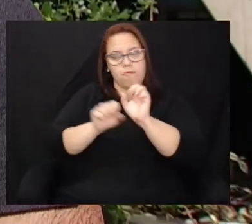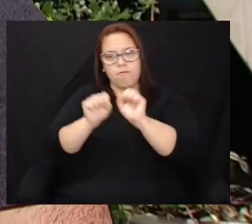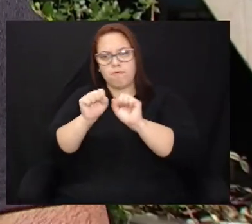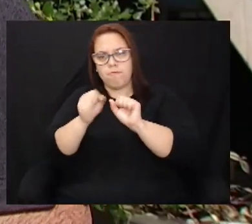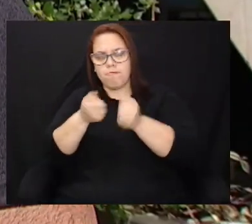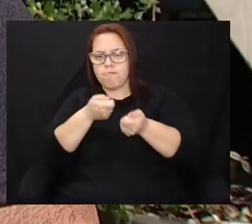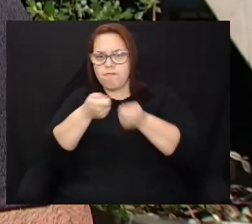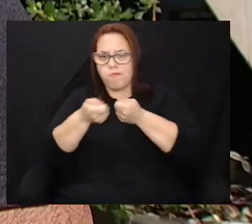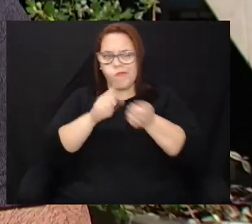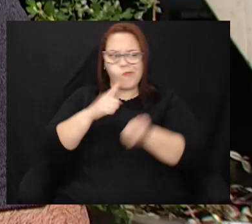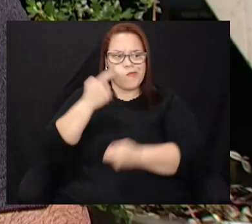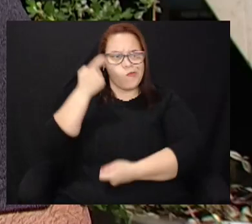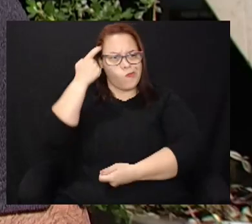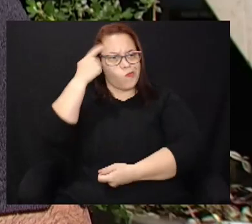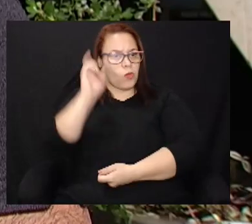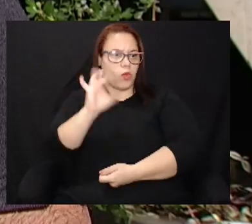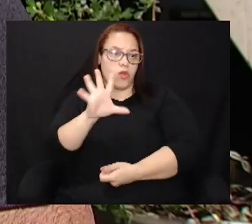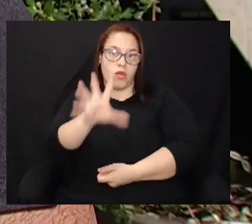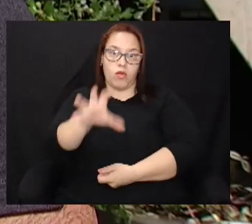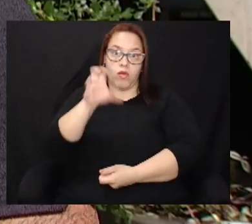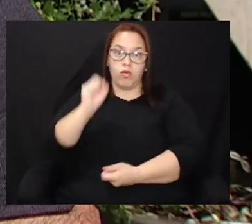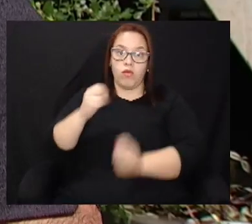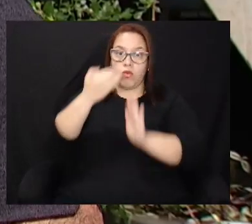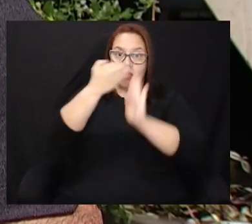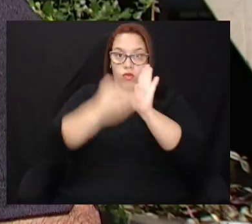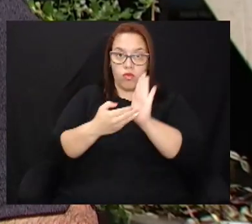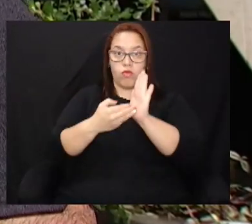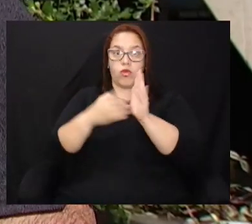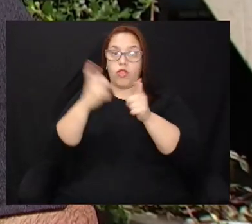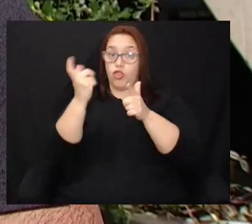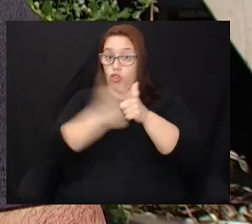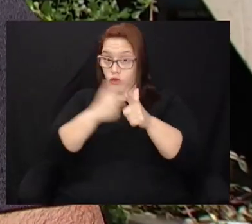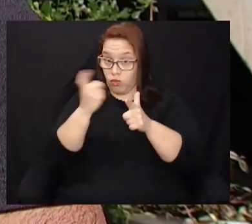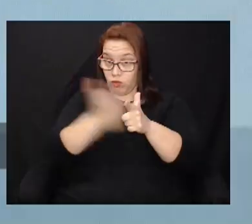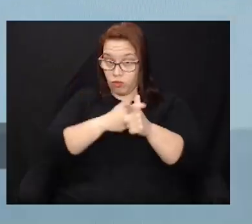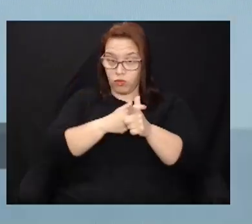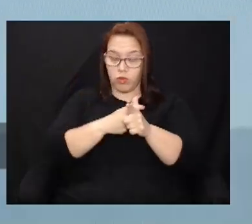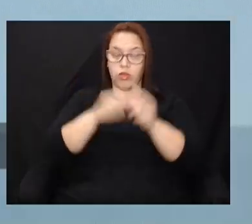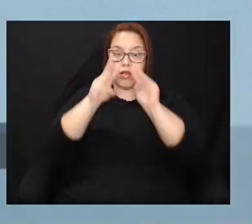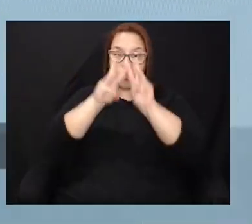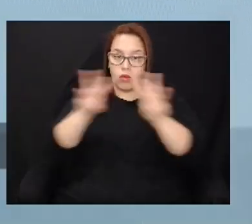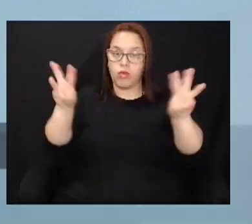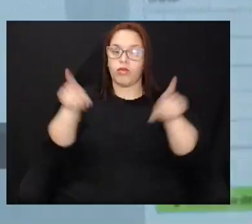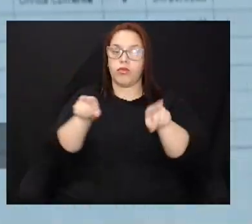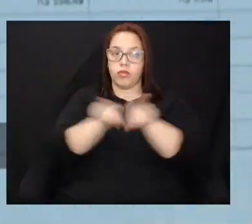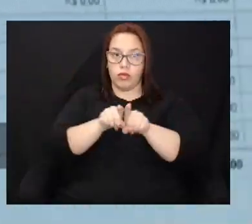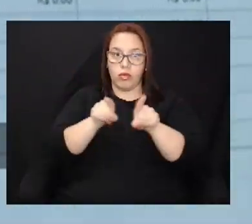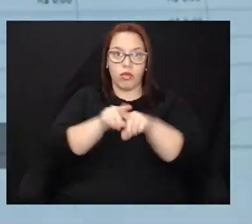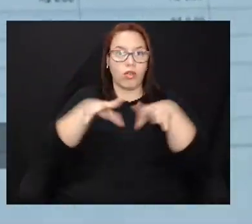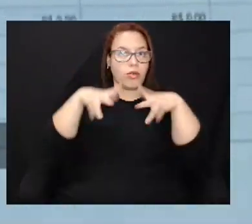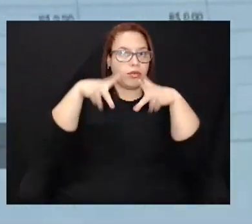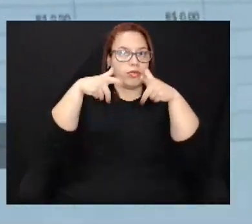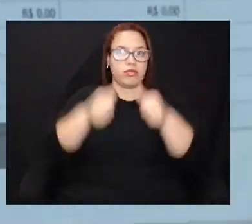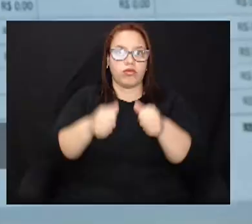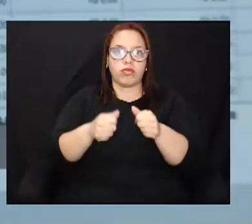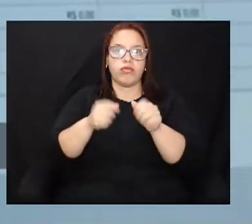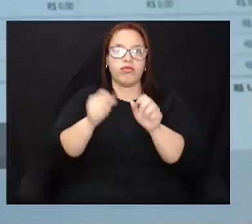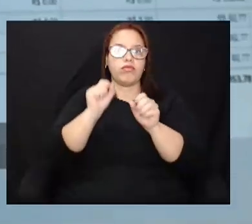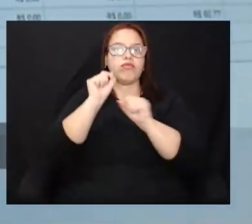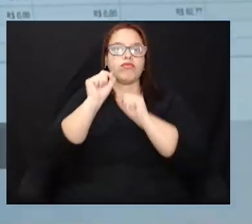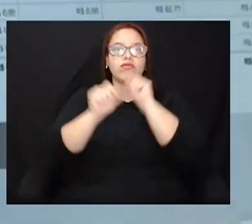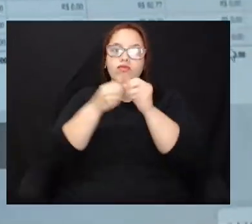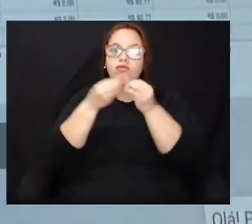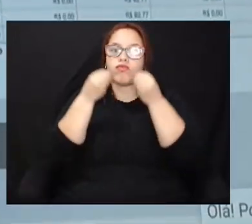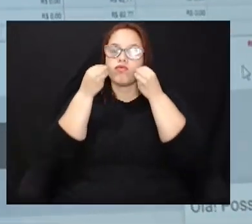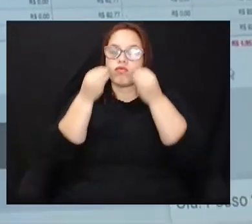ou se ele quer só pegar o demonstrativo de débito. E no site também tem todos os tutoriais disponíveis de como fazer